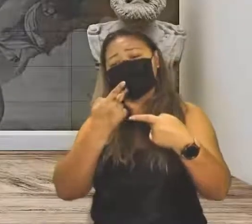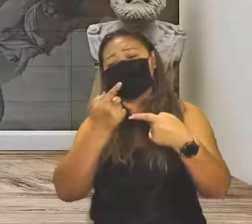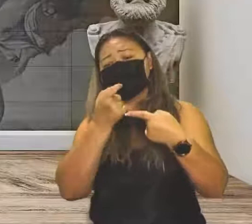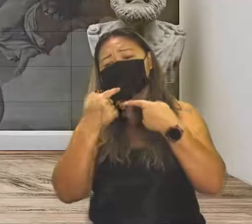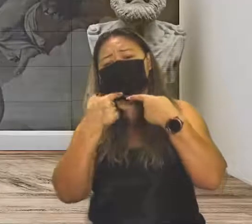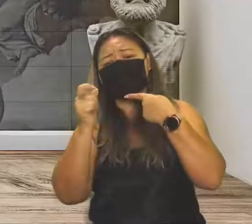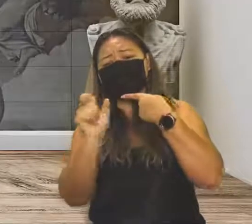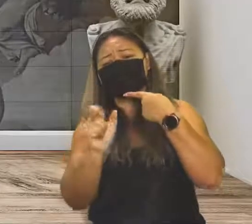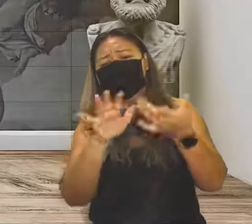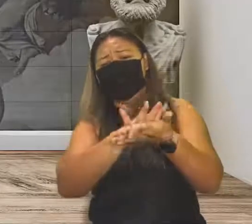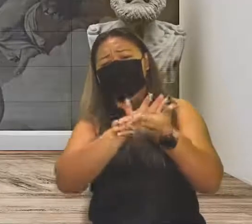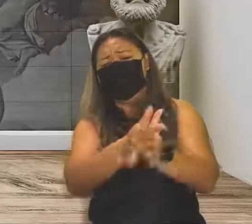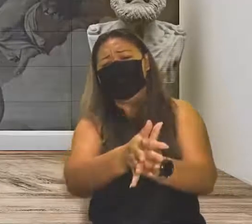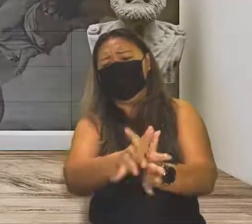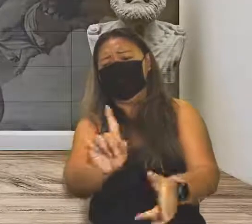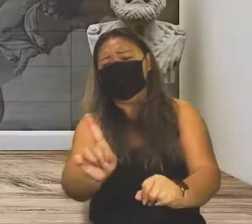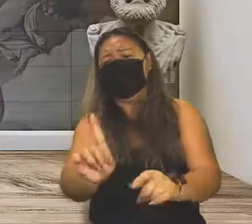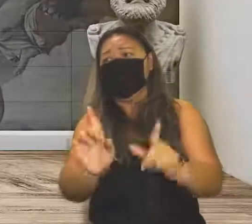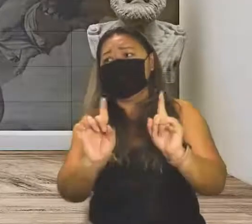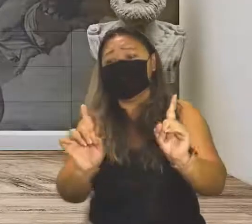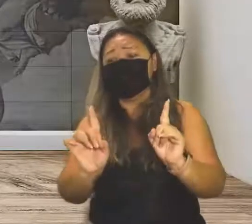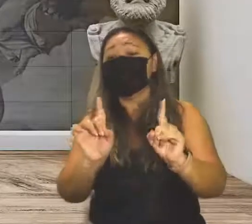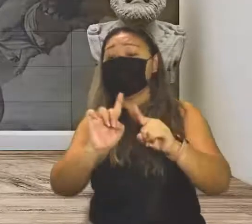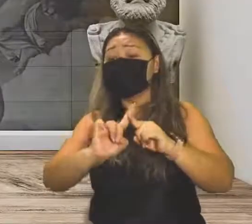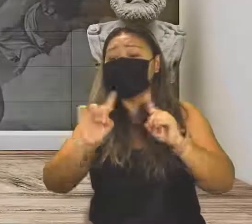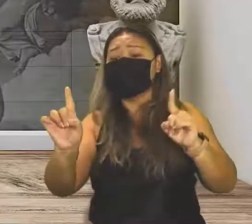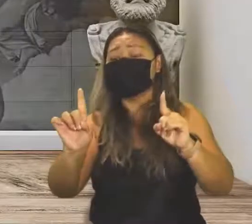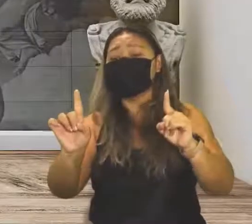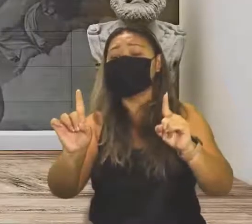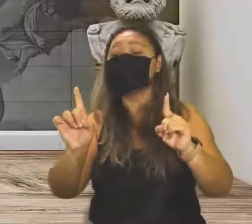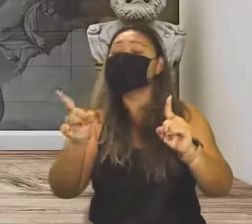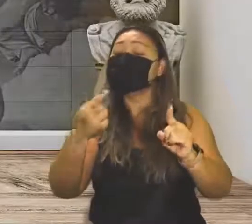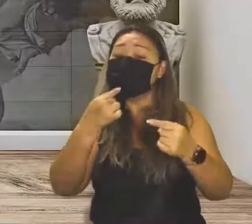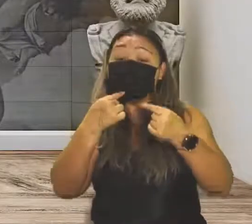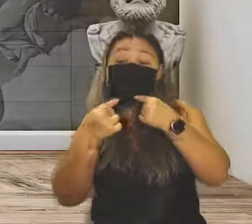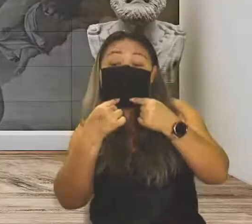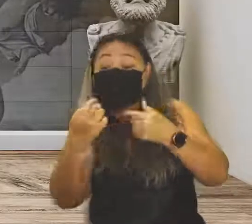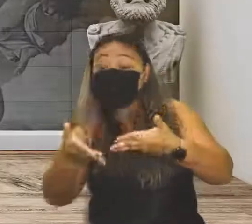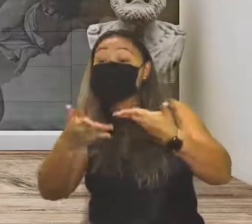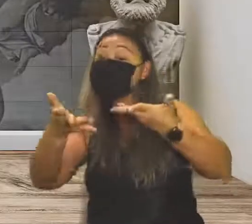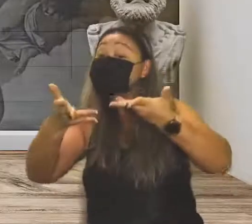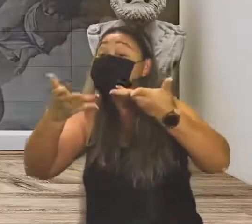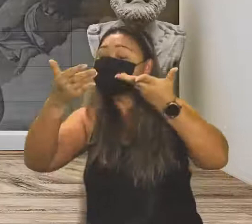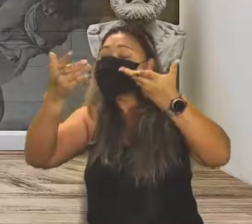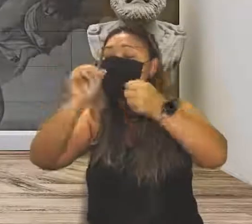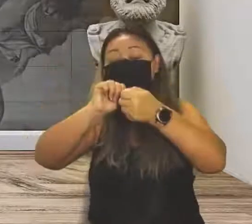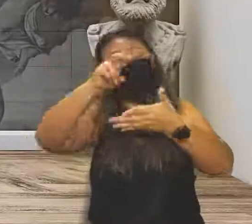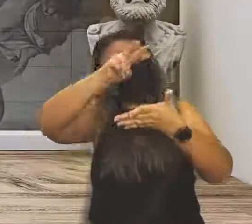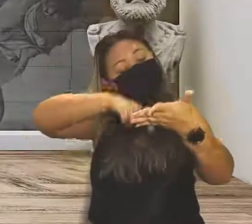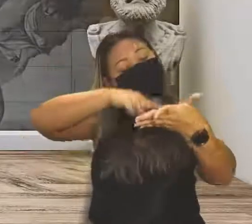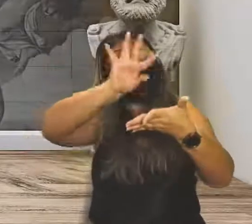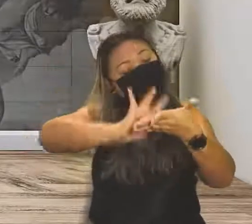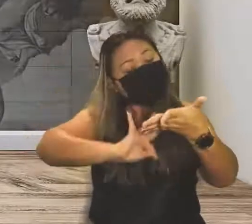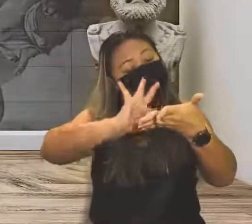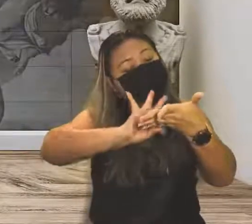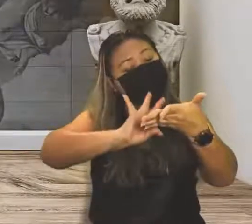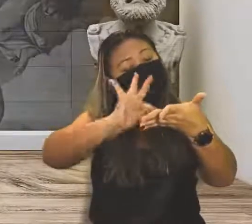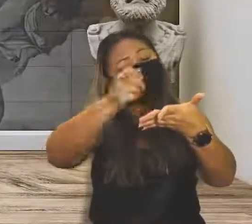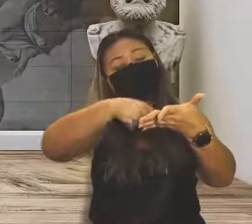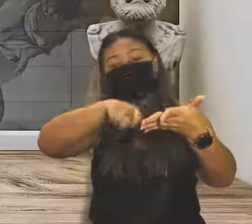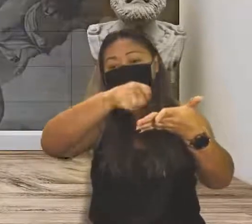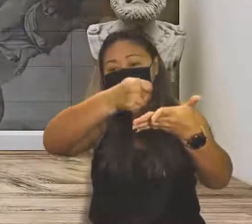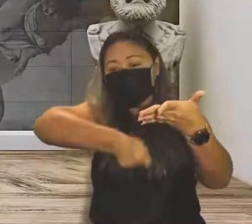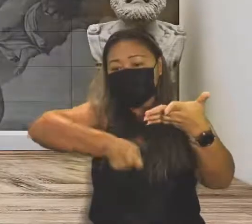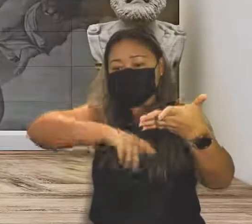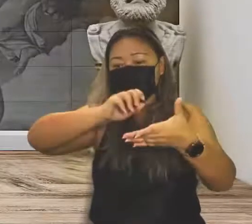em destrutiva, mas é uma crítica de amadurecimento. Por exemplo, eu leio um texto, vocês vão fazer a redação